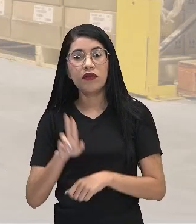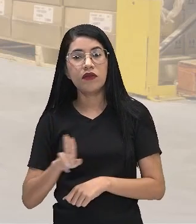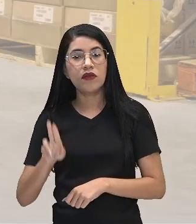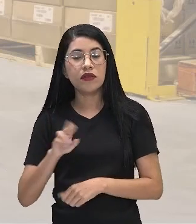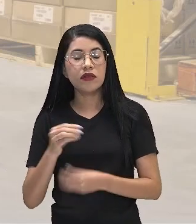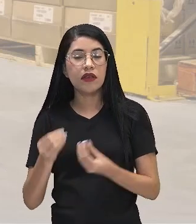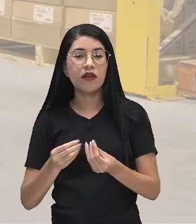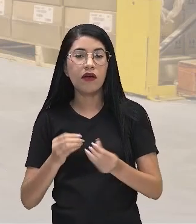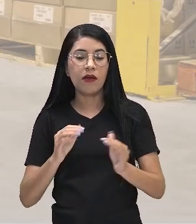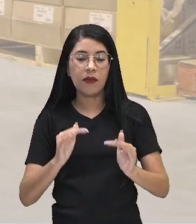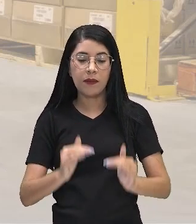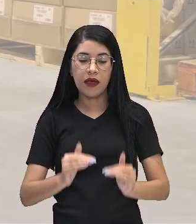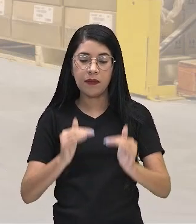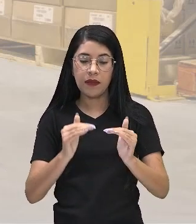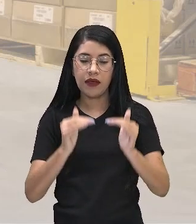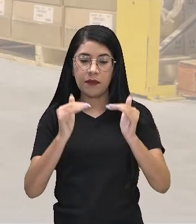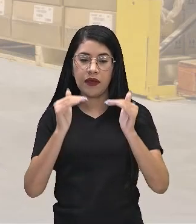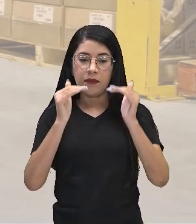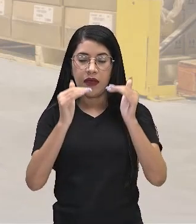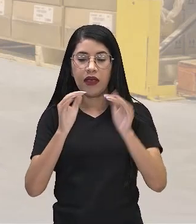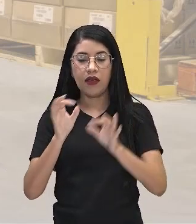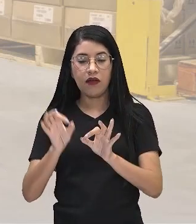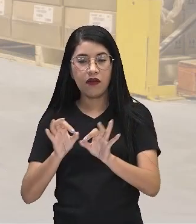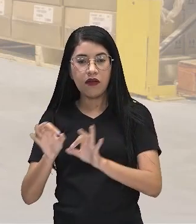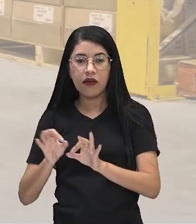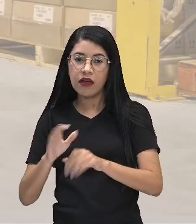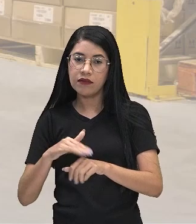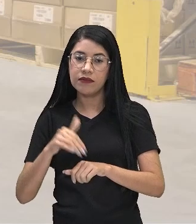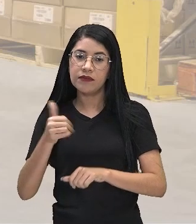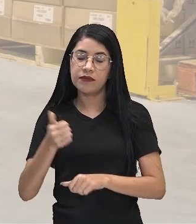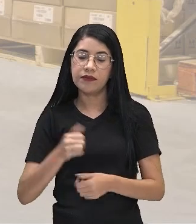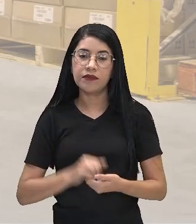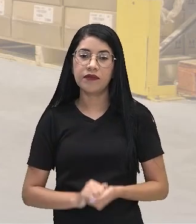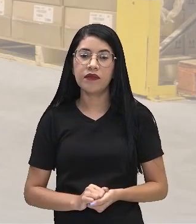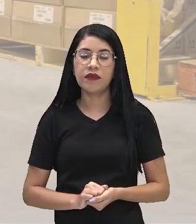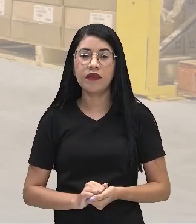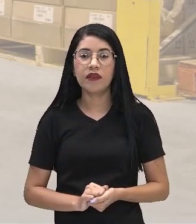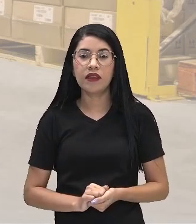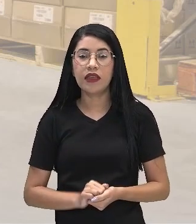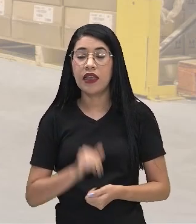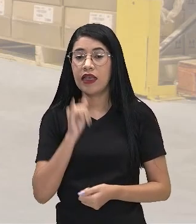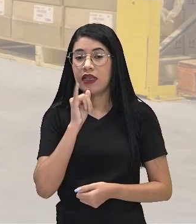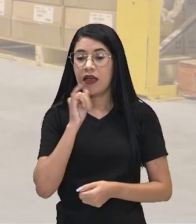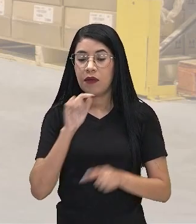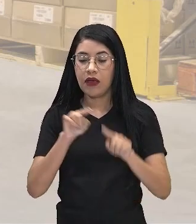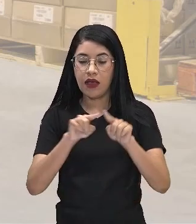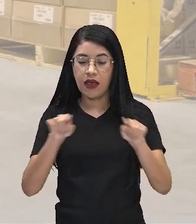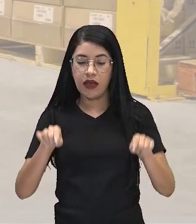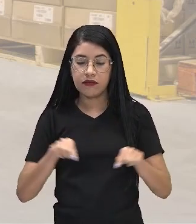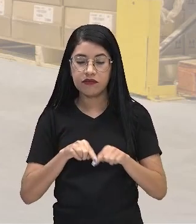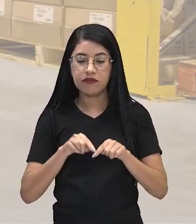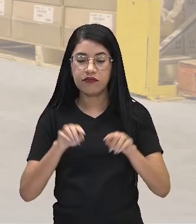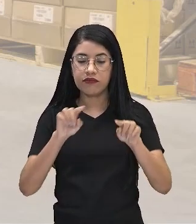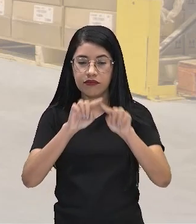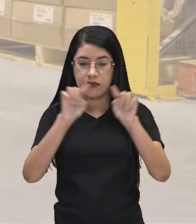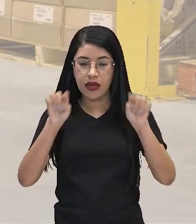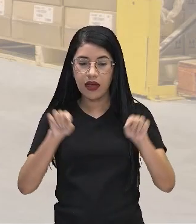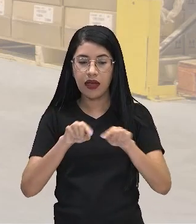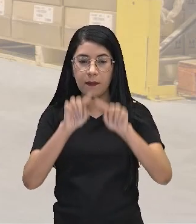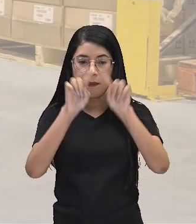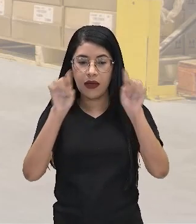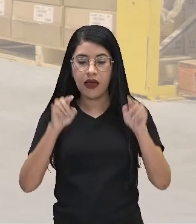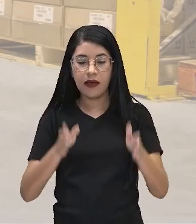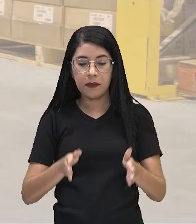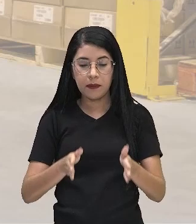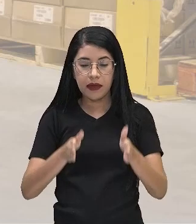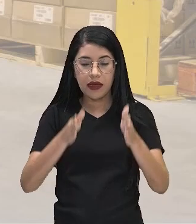sejam colocadas mais produtos. Como assim mesma área? Quando a gente coloca uma caixa em cima da outra, a gente está utilizando a